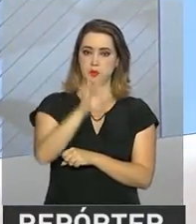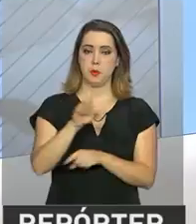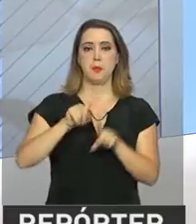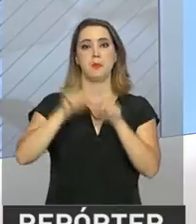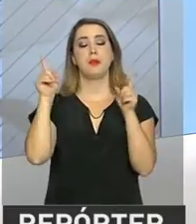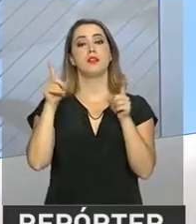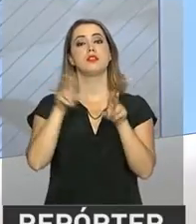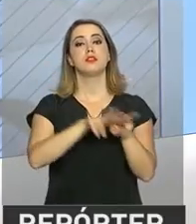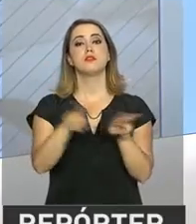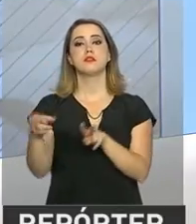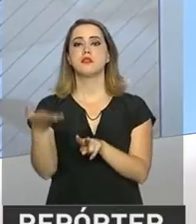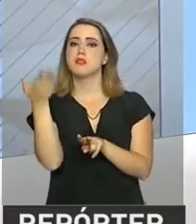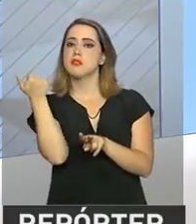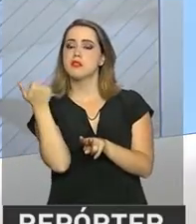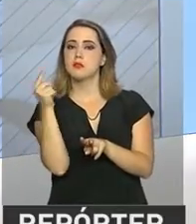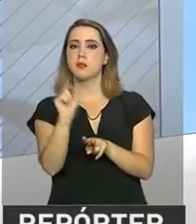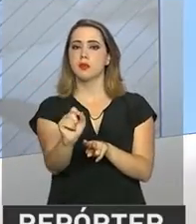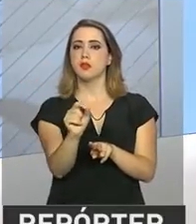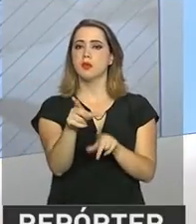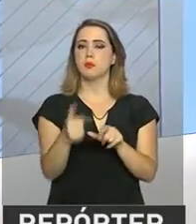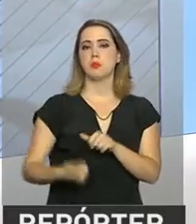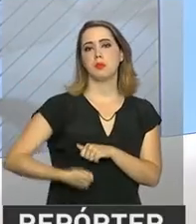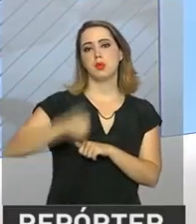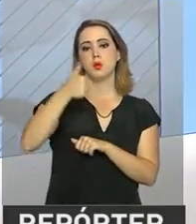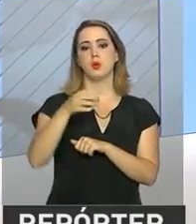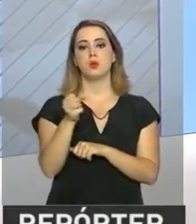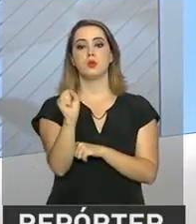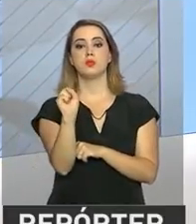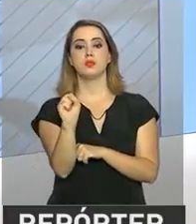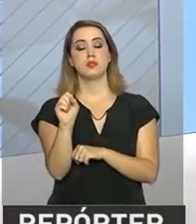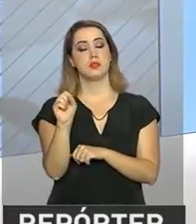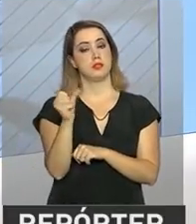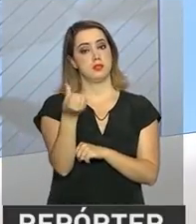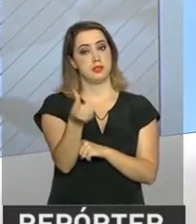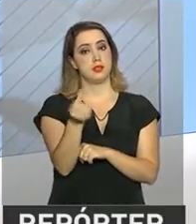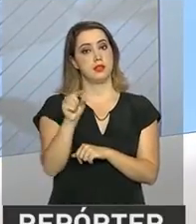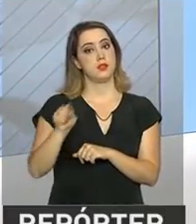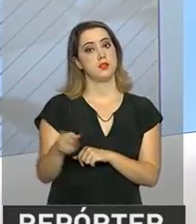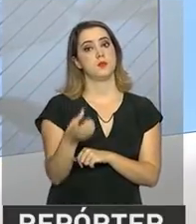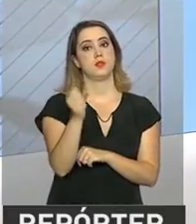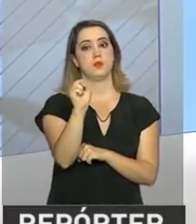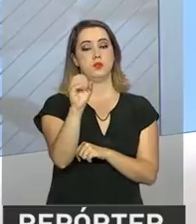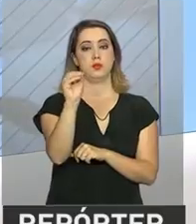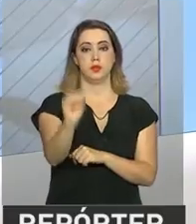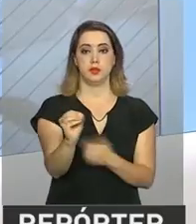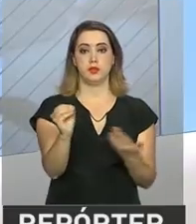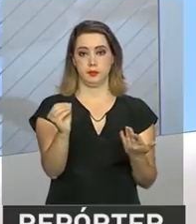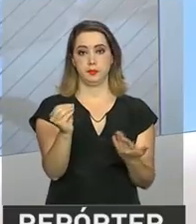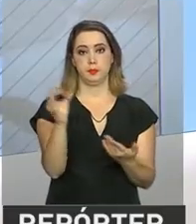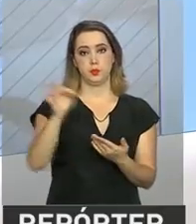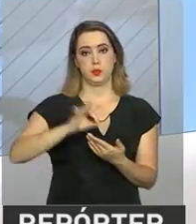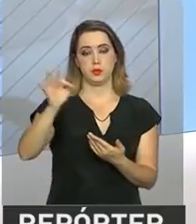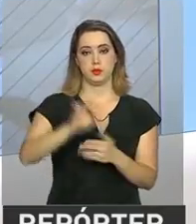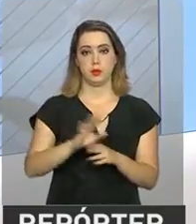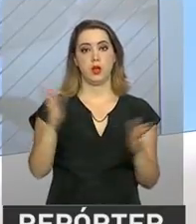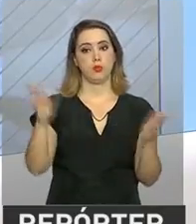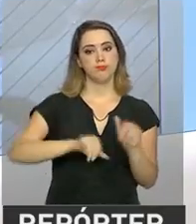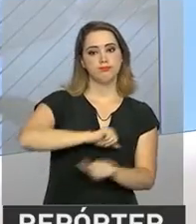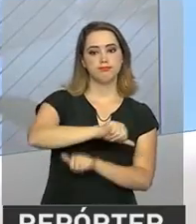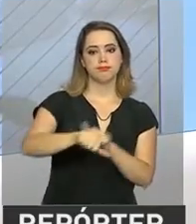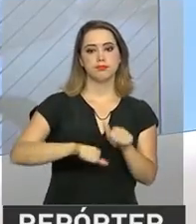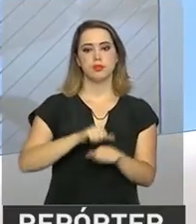índice melhorou um pouco é de 6,80 por cento e agora há a previsão dos analistas é de